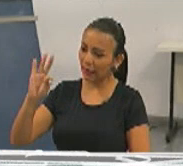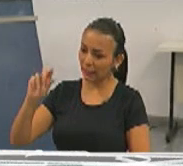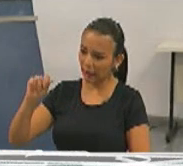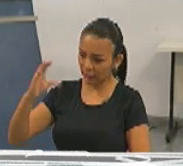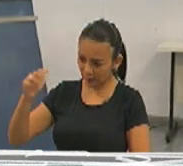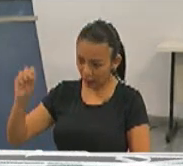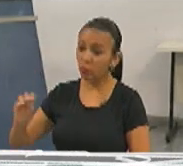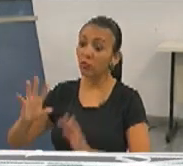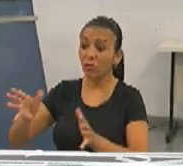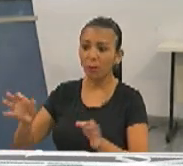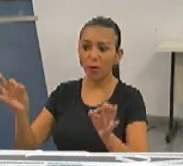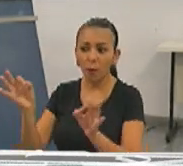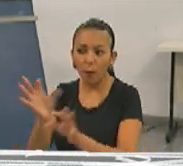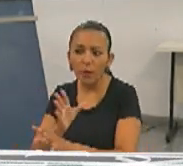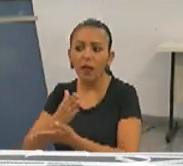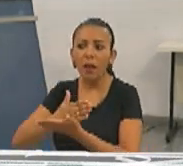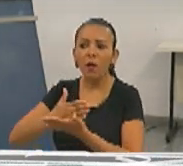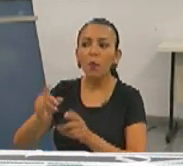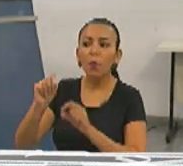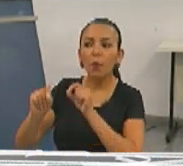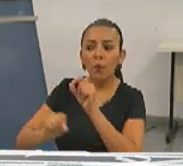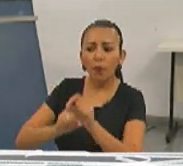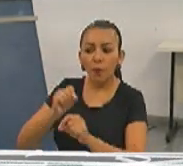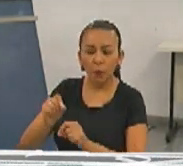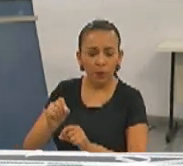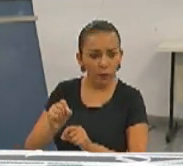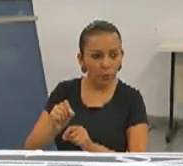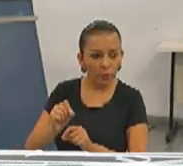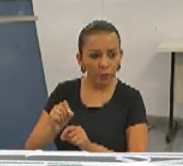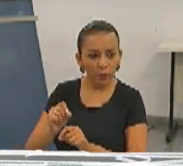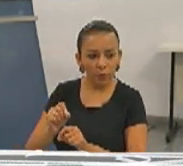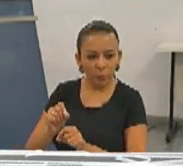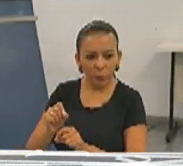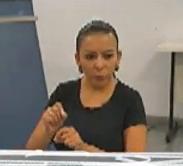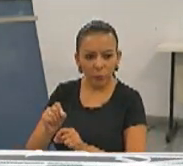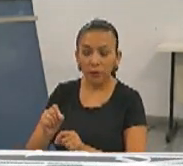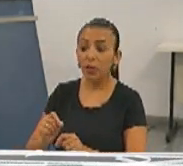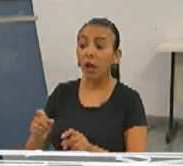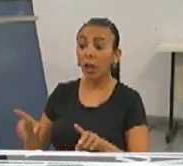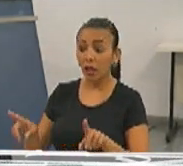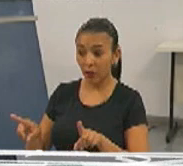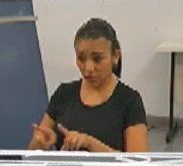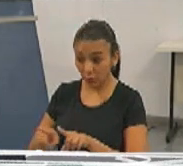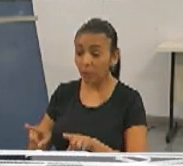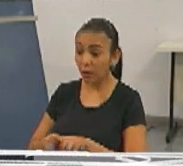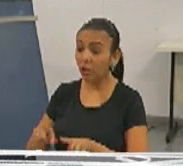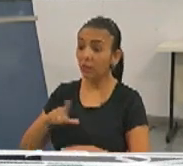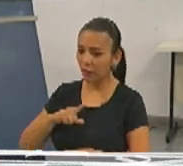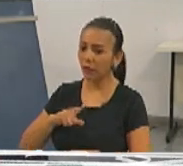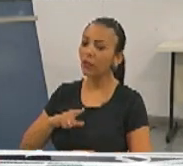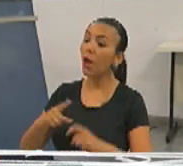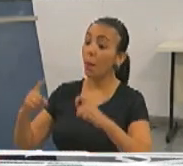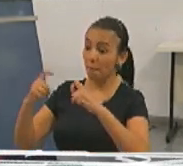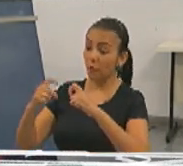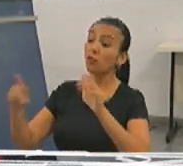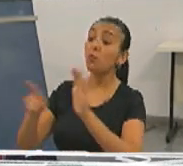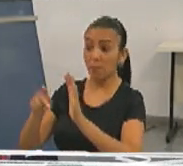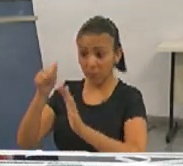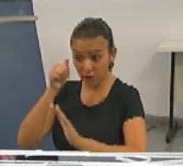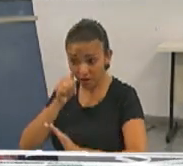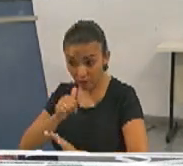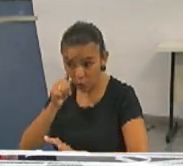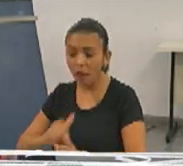está tudo pronto para o início das mesmas. Reformamos o pronto atendimento de ginecologia e obstetrícia, centro